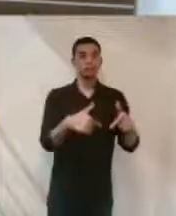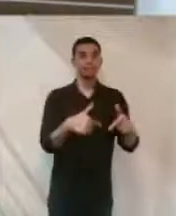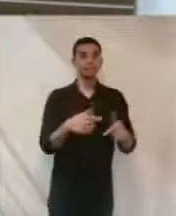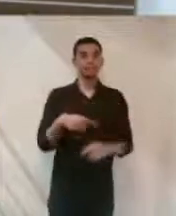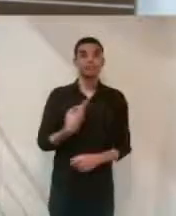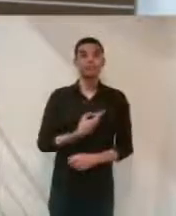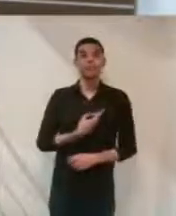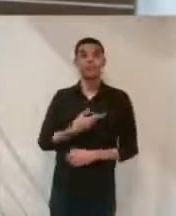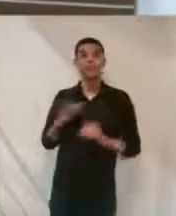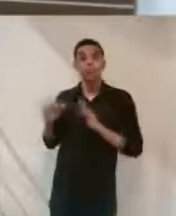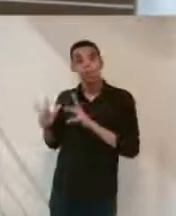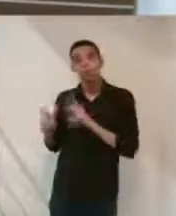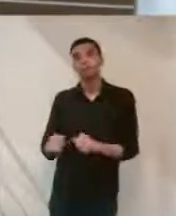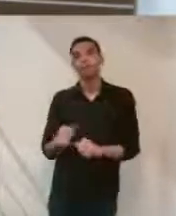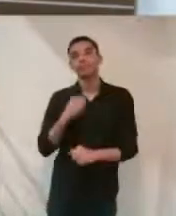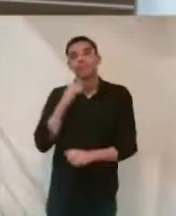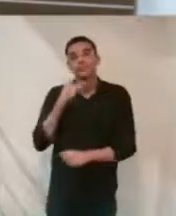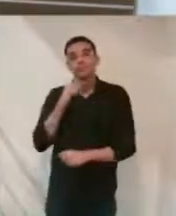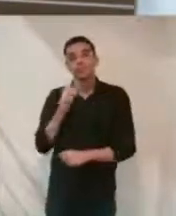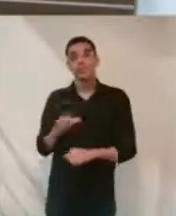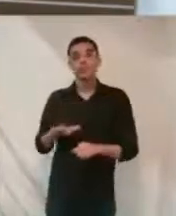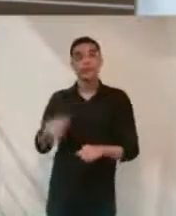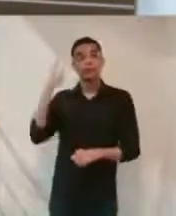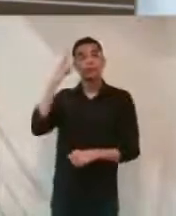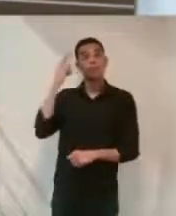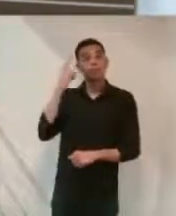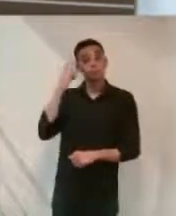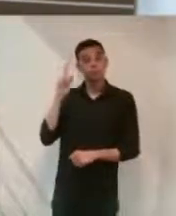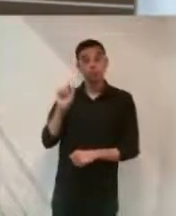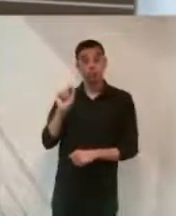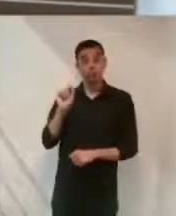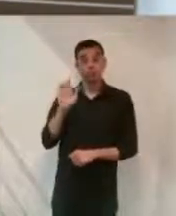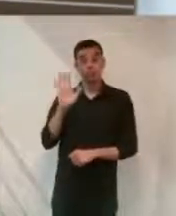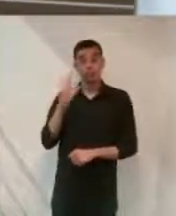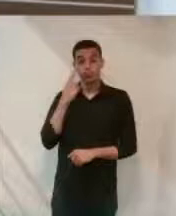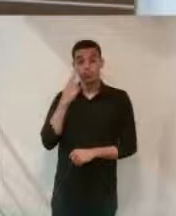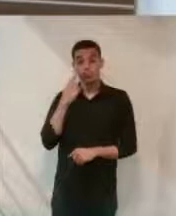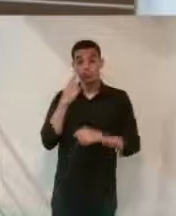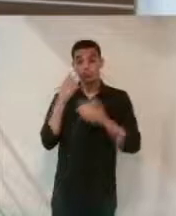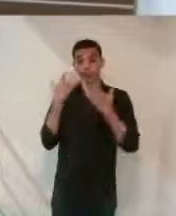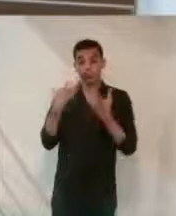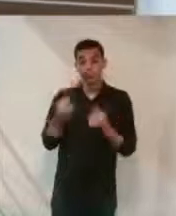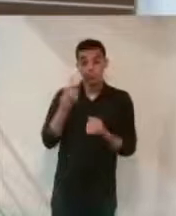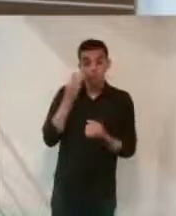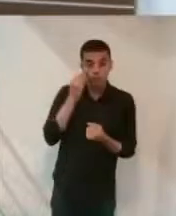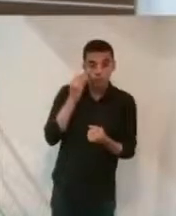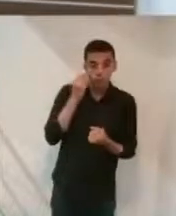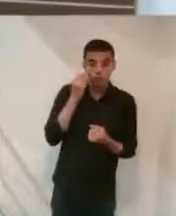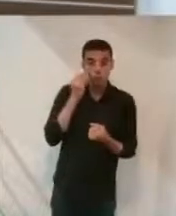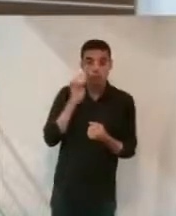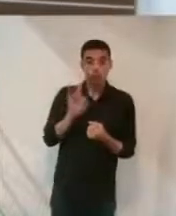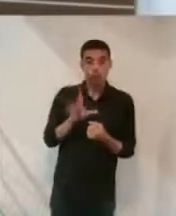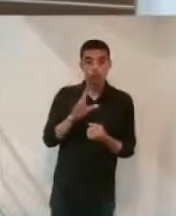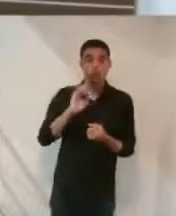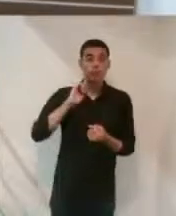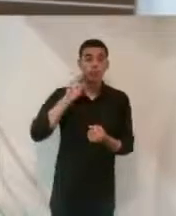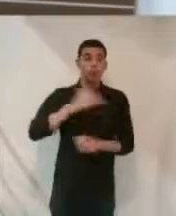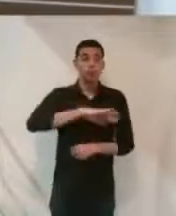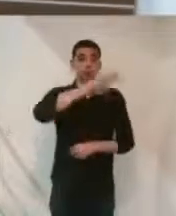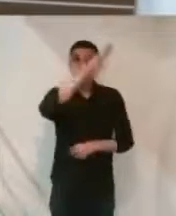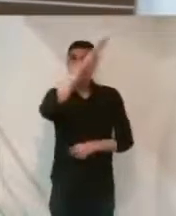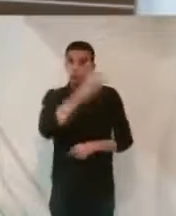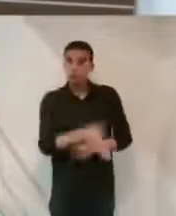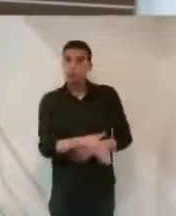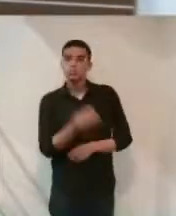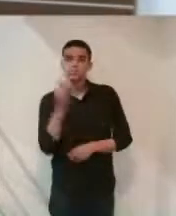não, vamos ver só a destinação final, que pelo menos a gente elimina os lixões. Então, foi onde a gente